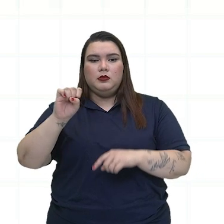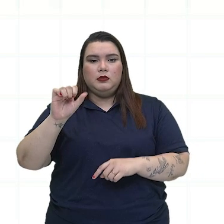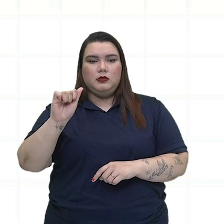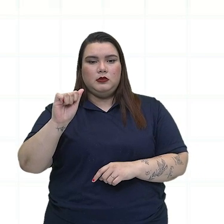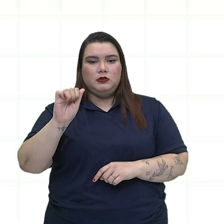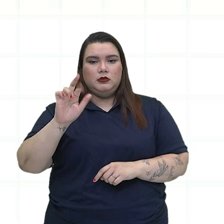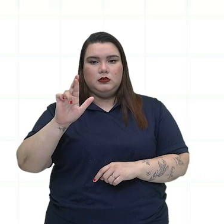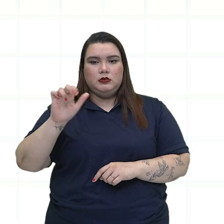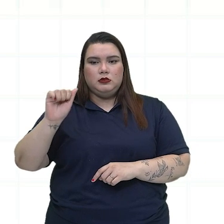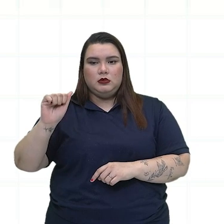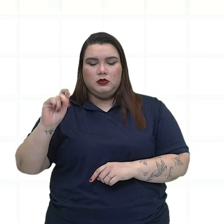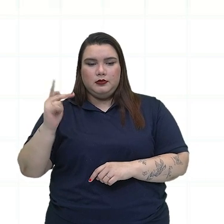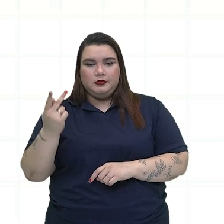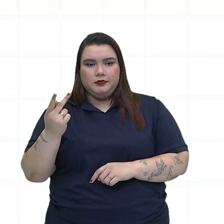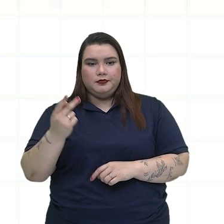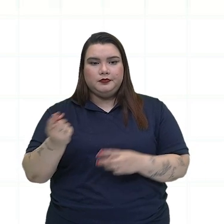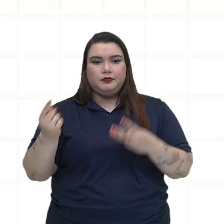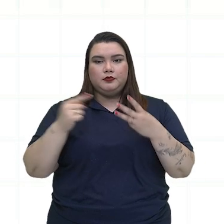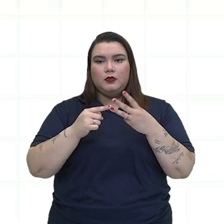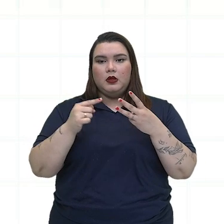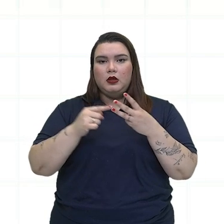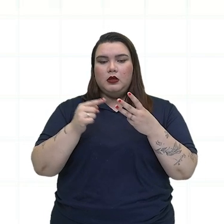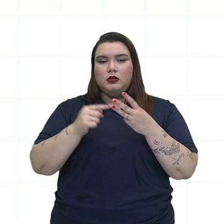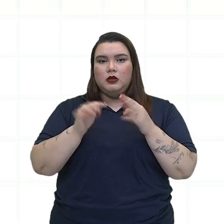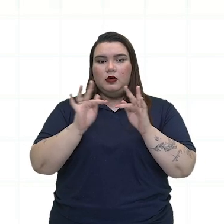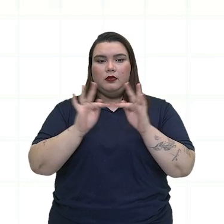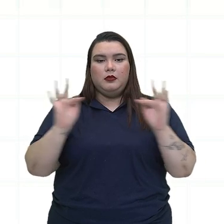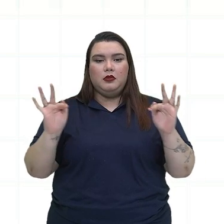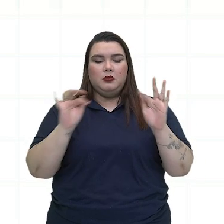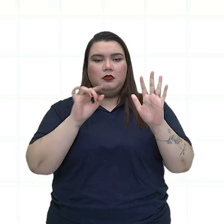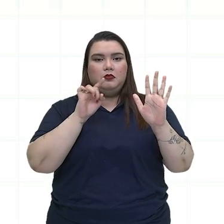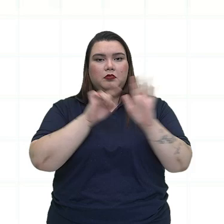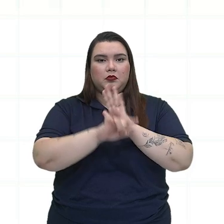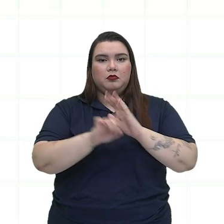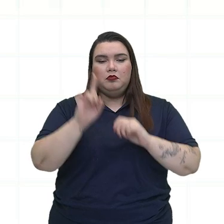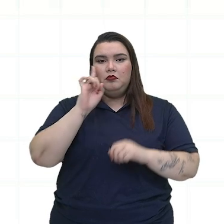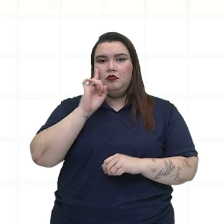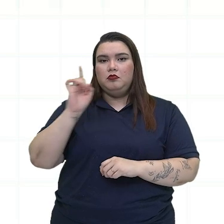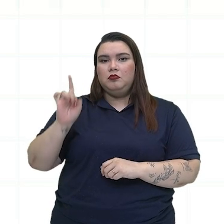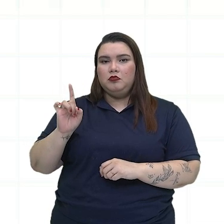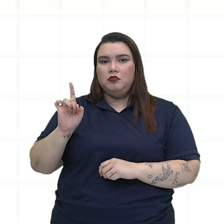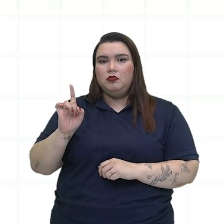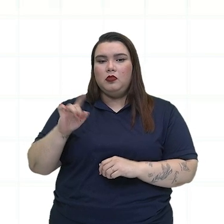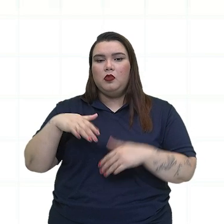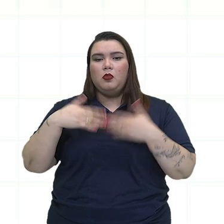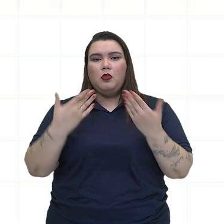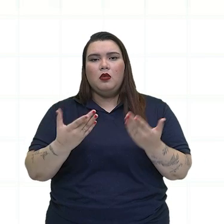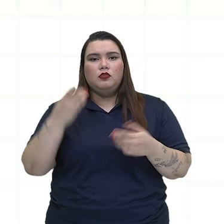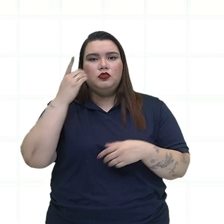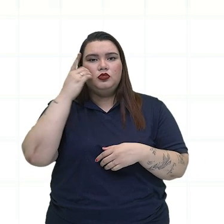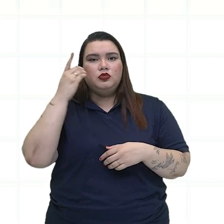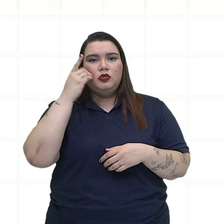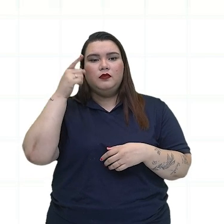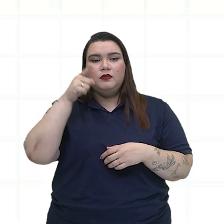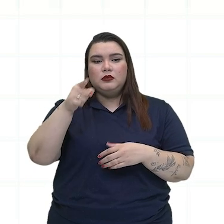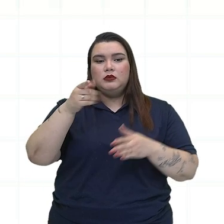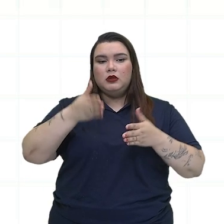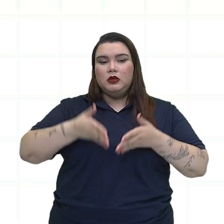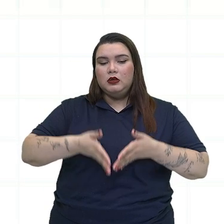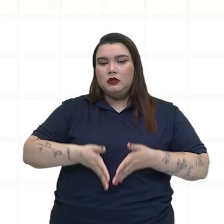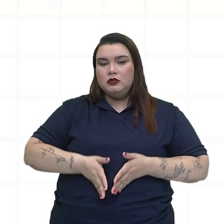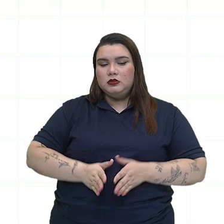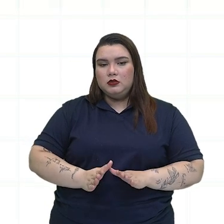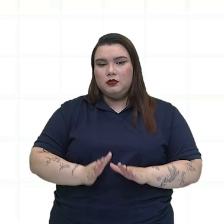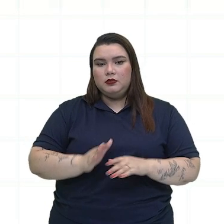When were you born? When were you born? Quando você nasceu? Aí